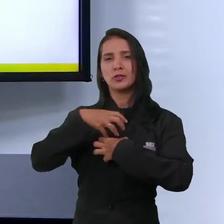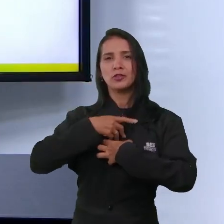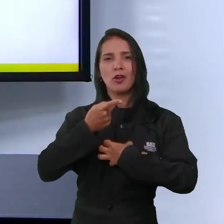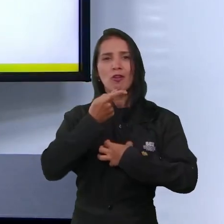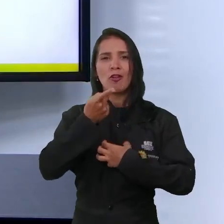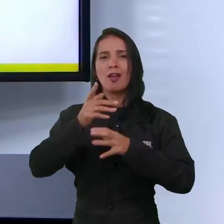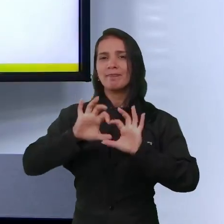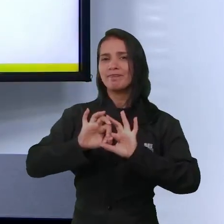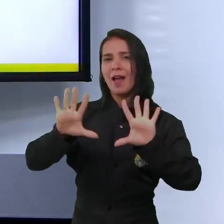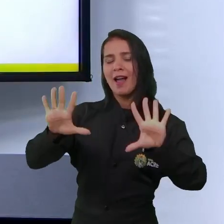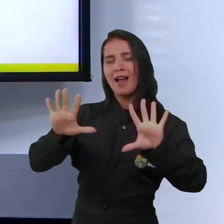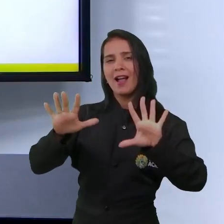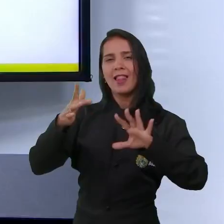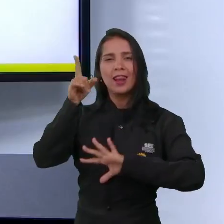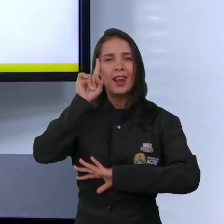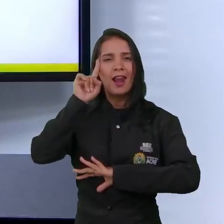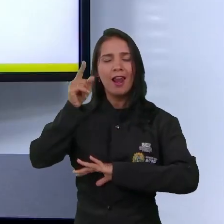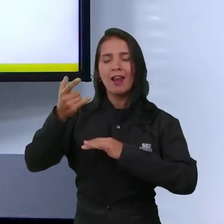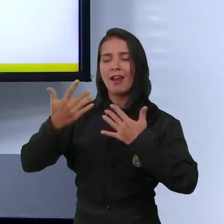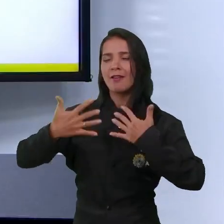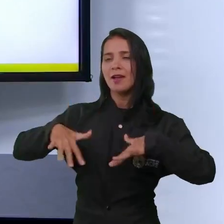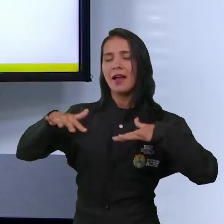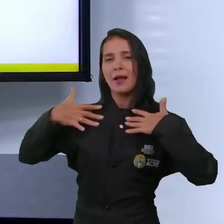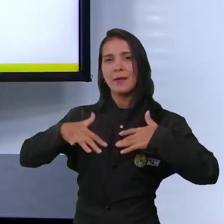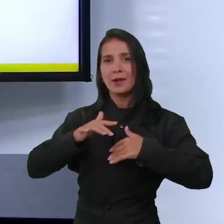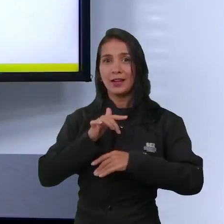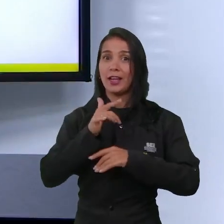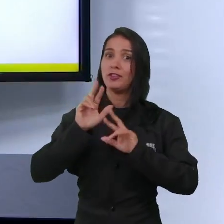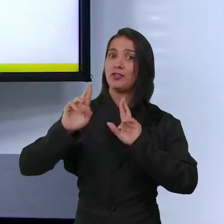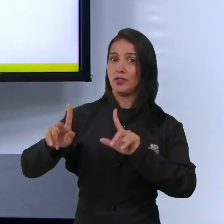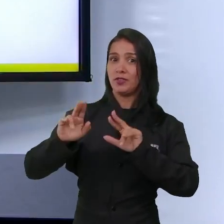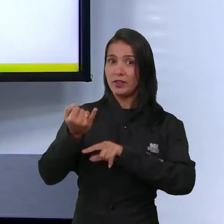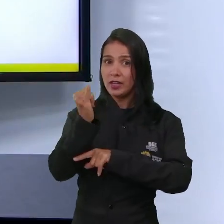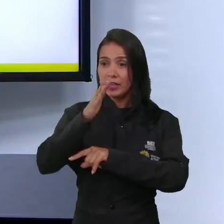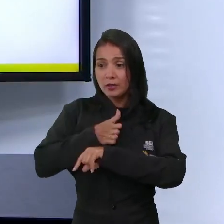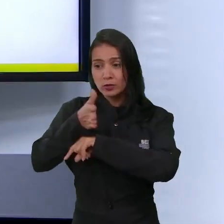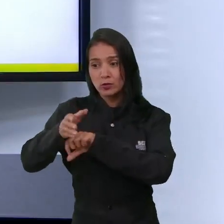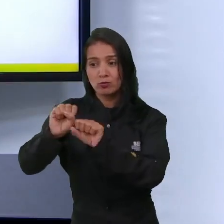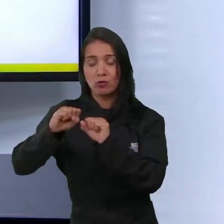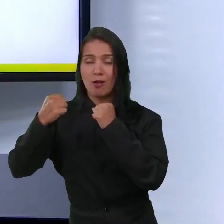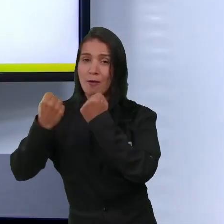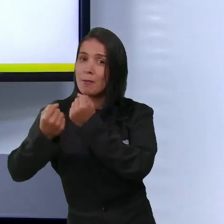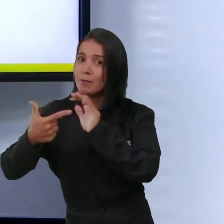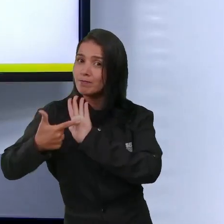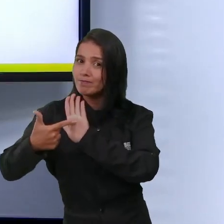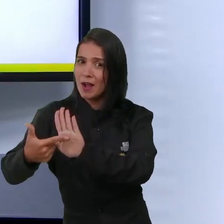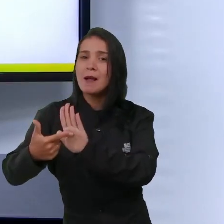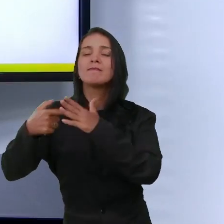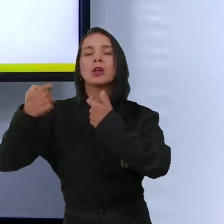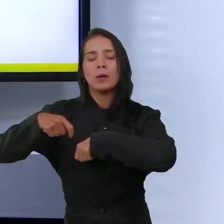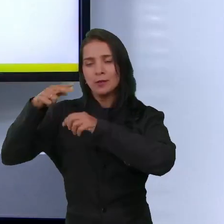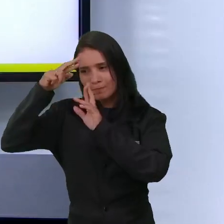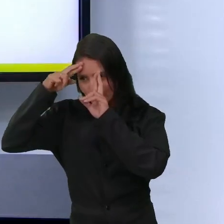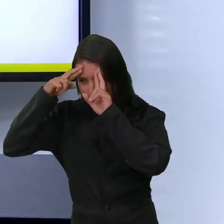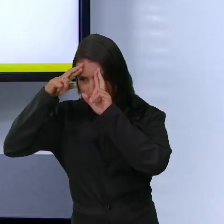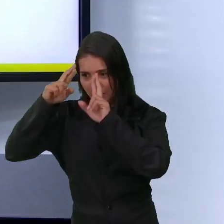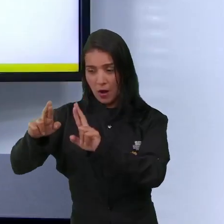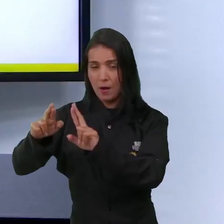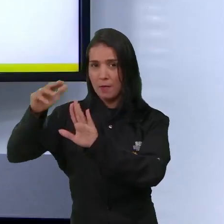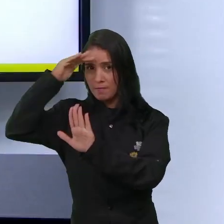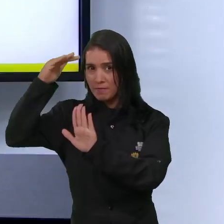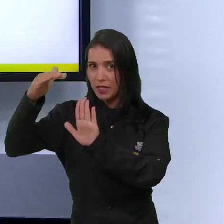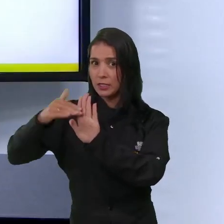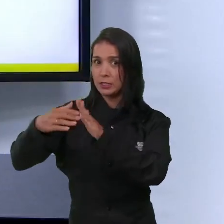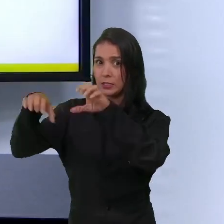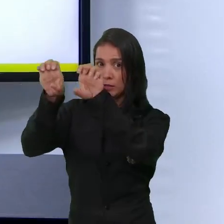mais coloquial. É diferente quando você vai apresentar um trabalho, um seminário, e você tem que seguir ali um novo